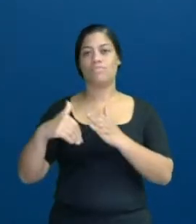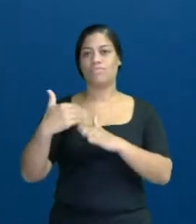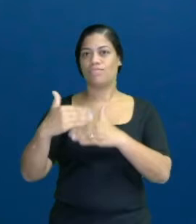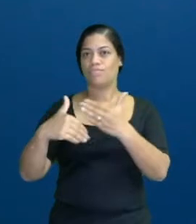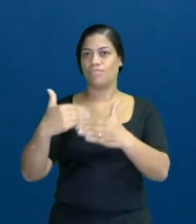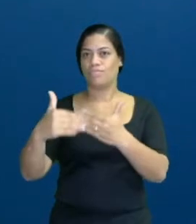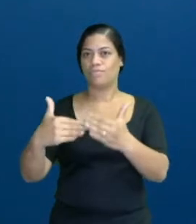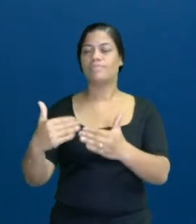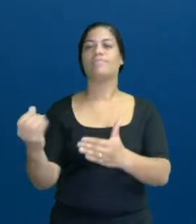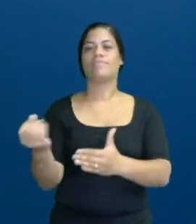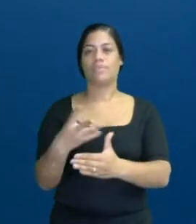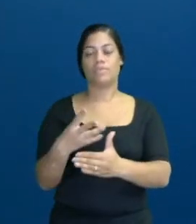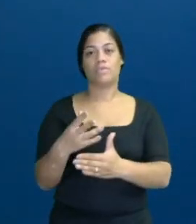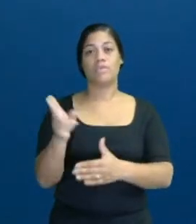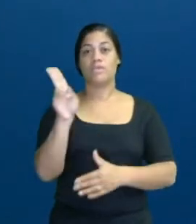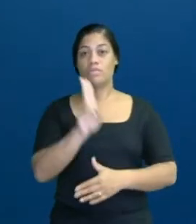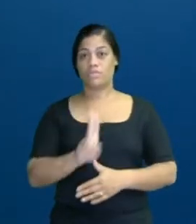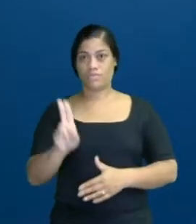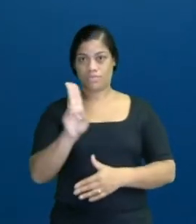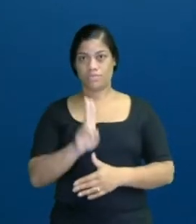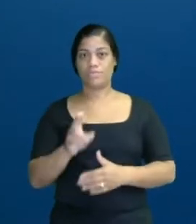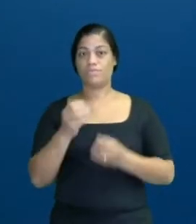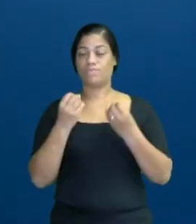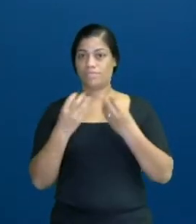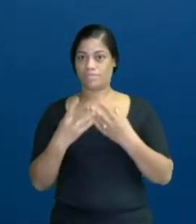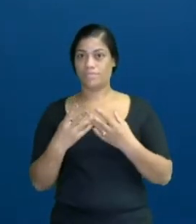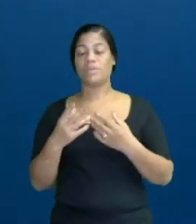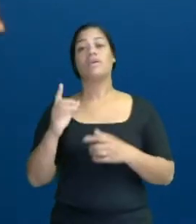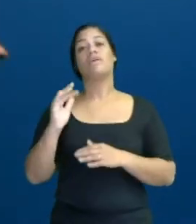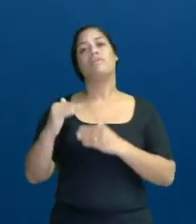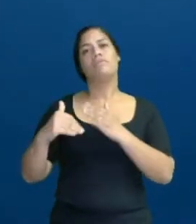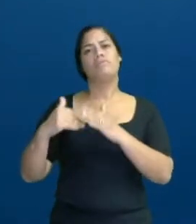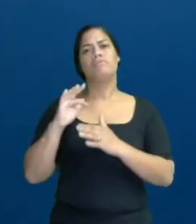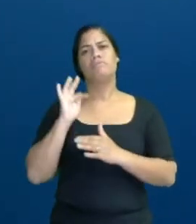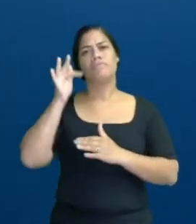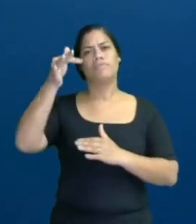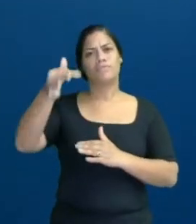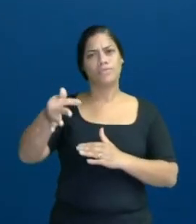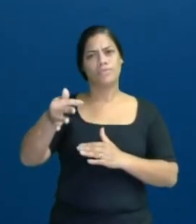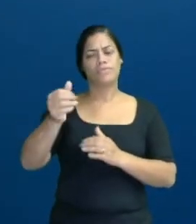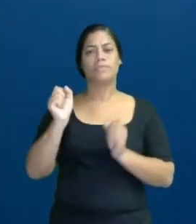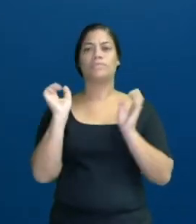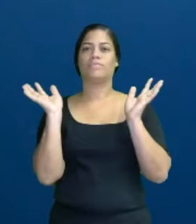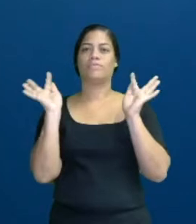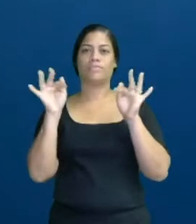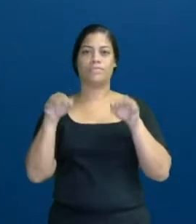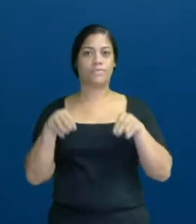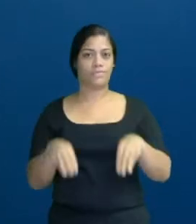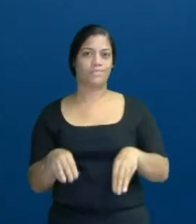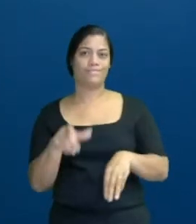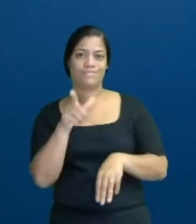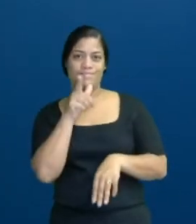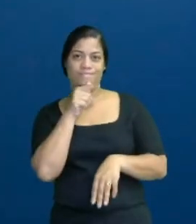se não bem utilizado, vai chegar o tempo que a gente não vai ter essa água.